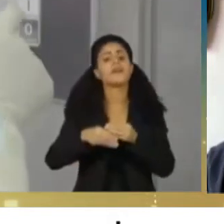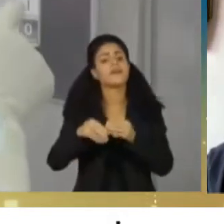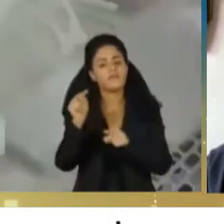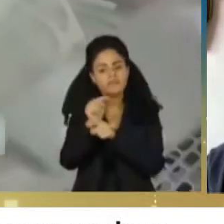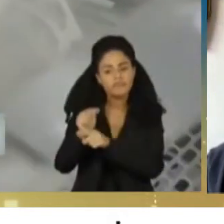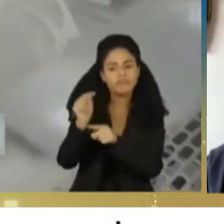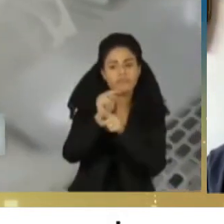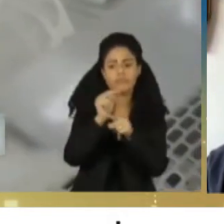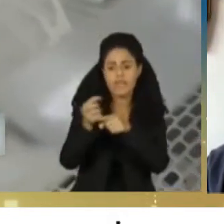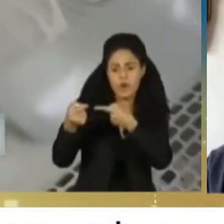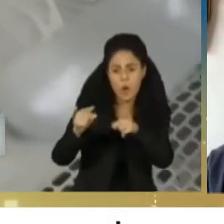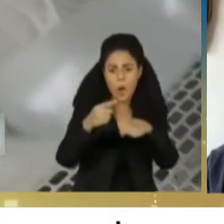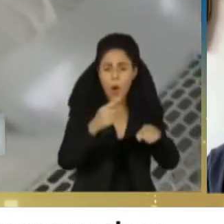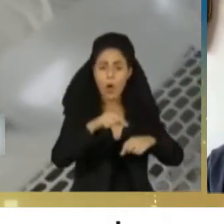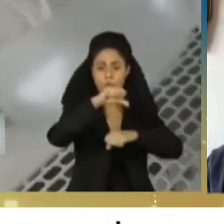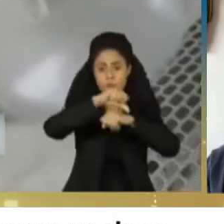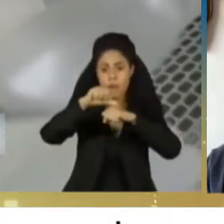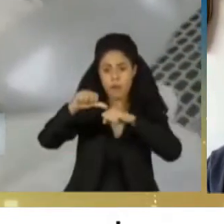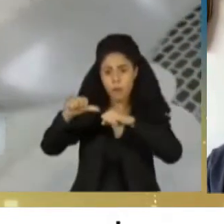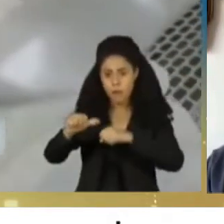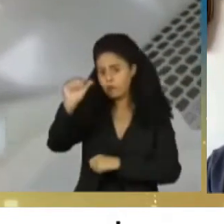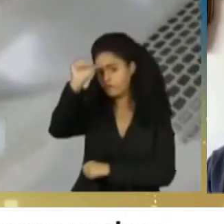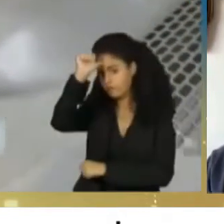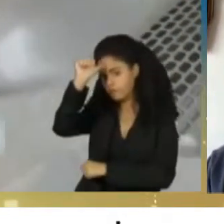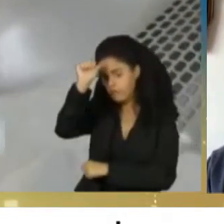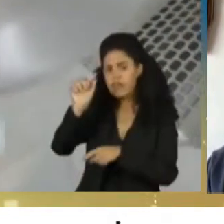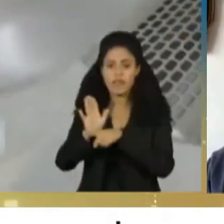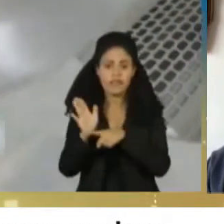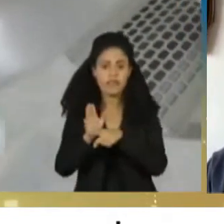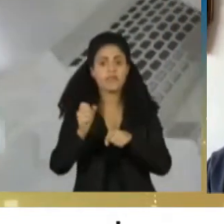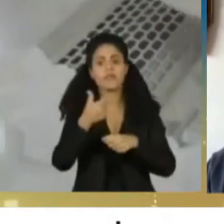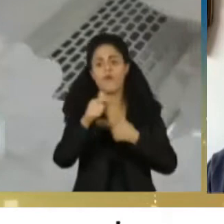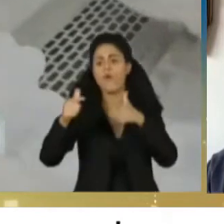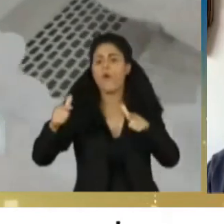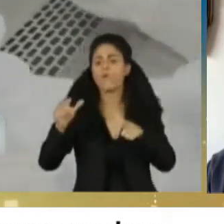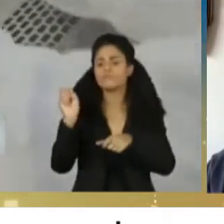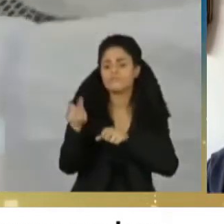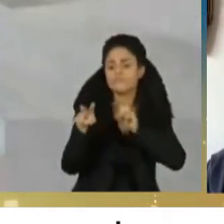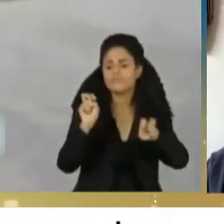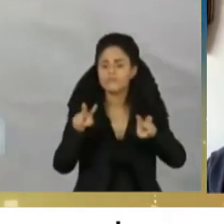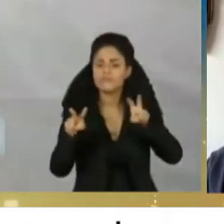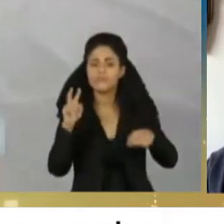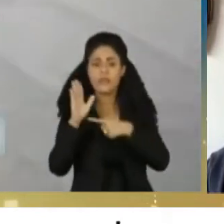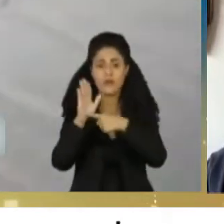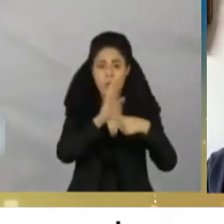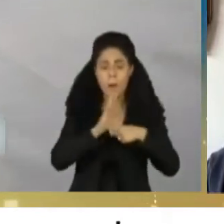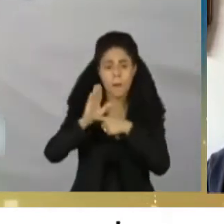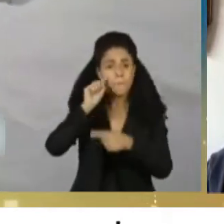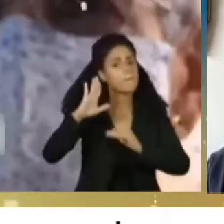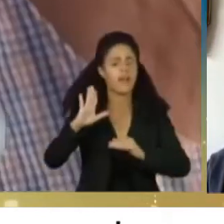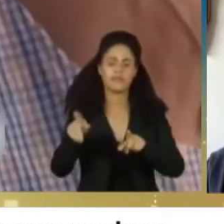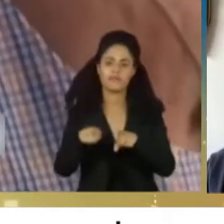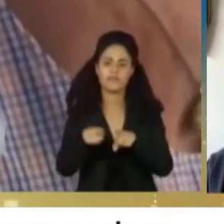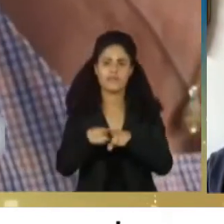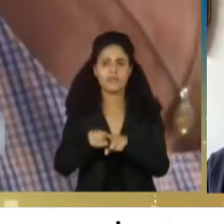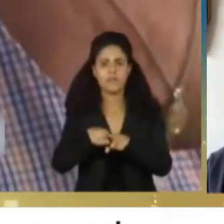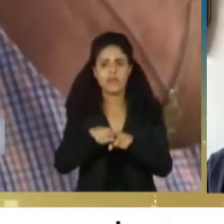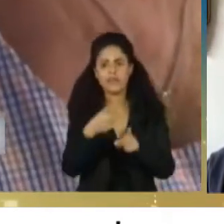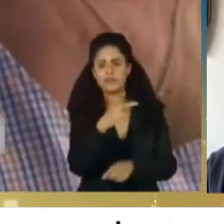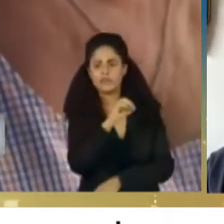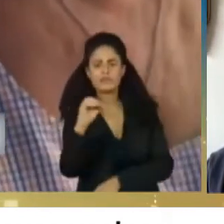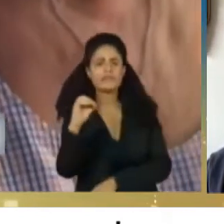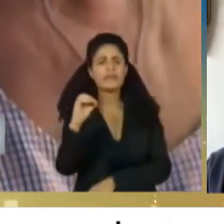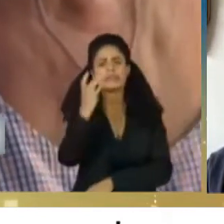Perfeito. Em agosto e setembro, a Pfizer deu entrada nesses pedidos. Estamos em novembro já, né?